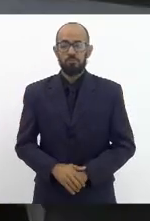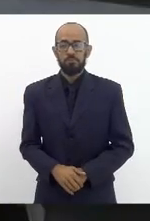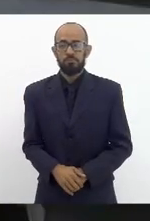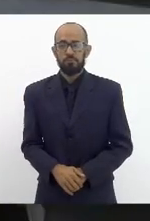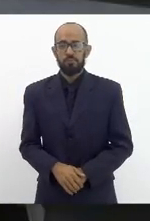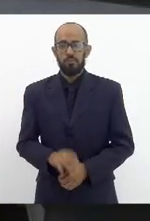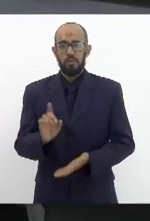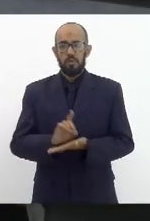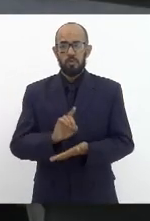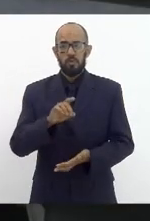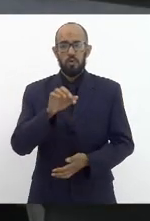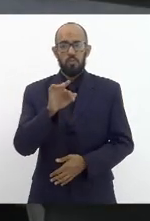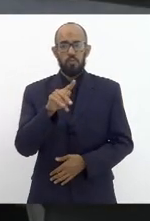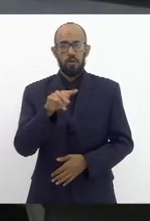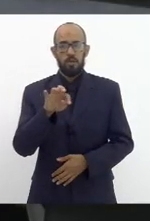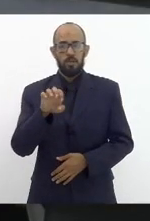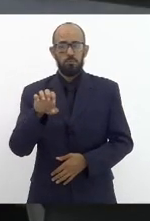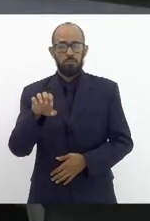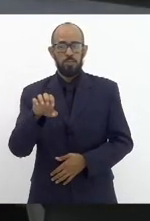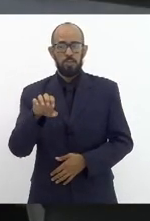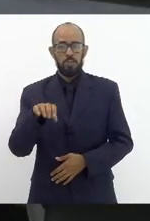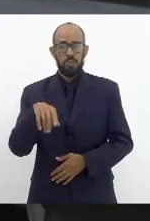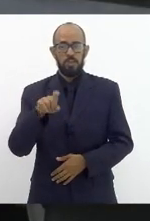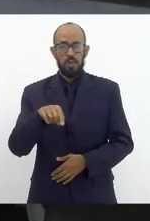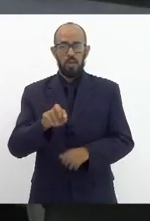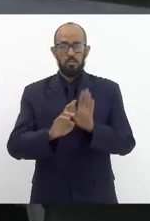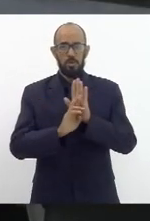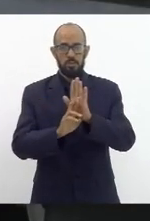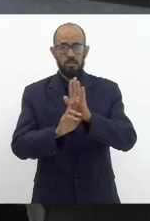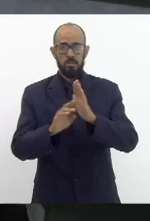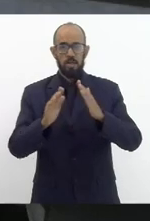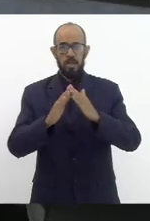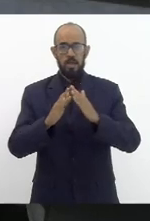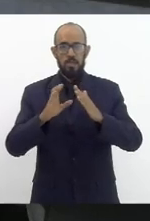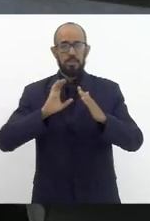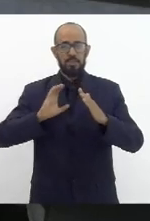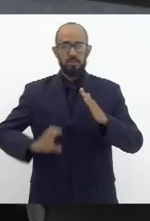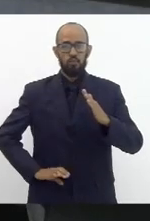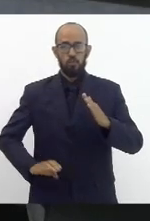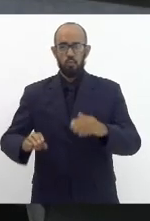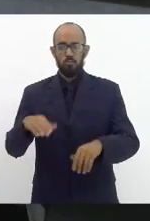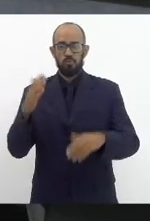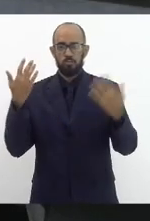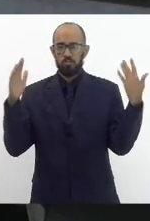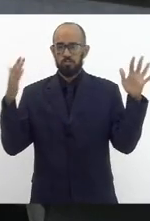E doutor Felipe de Carvalho Pires, representando a Casa Civil.